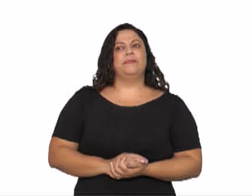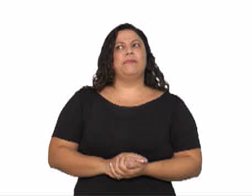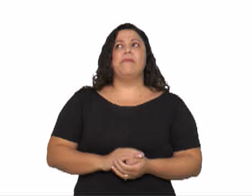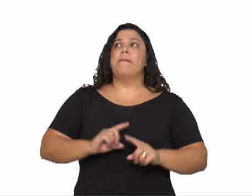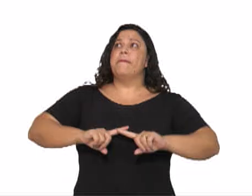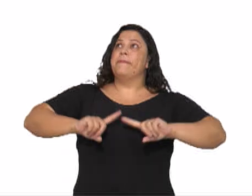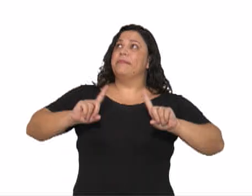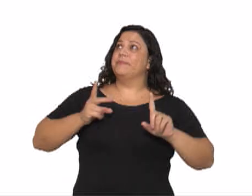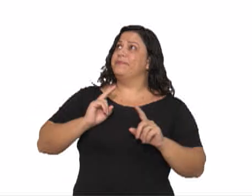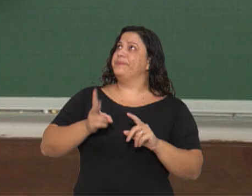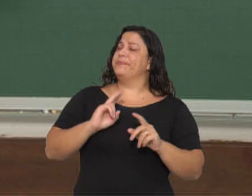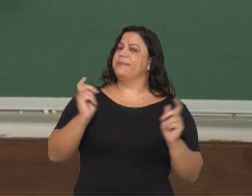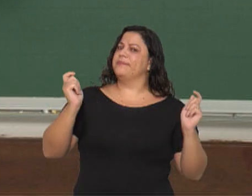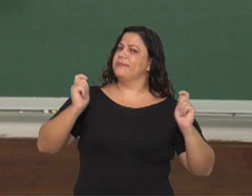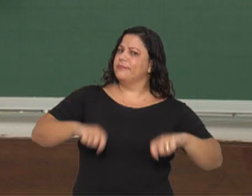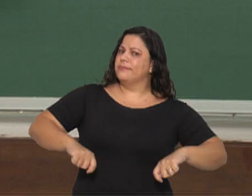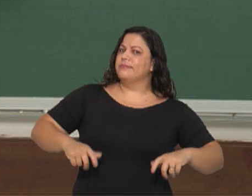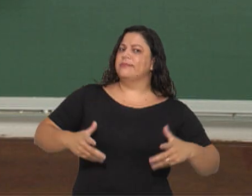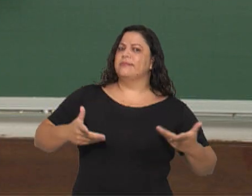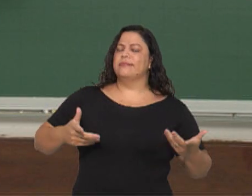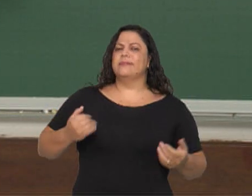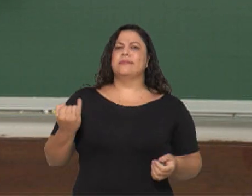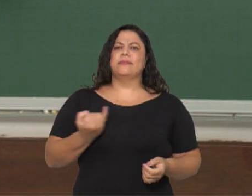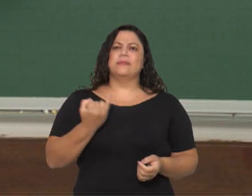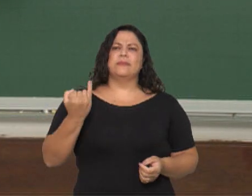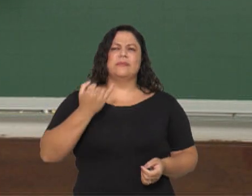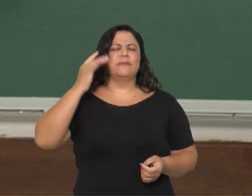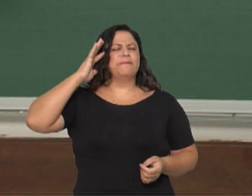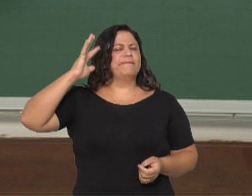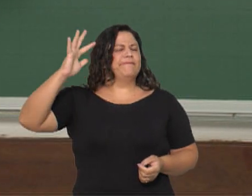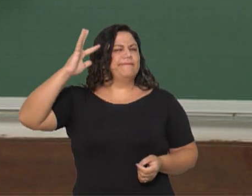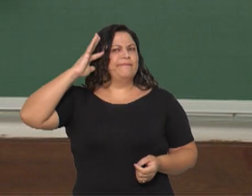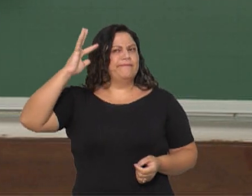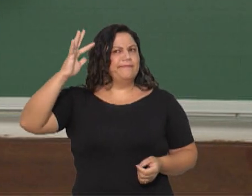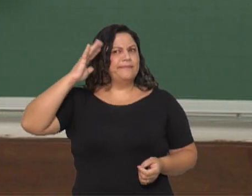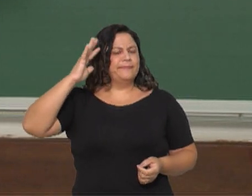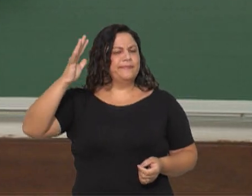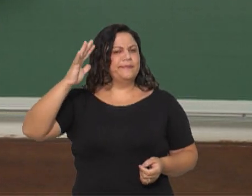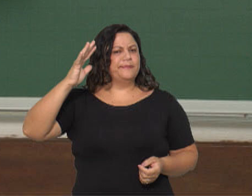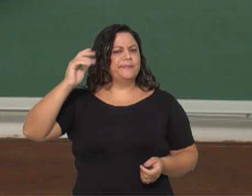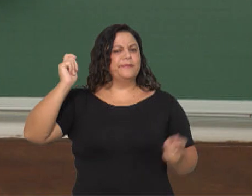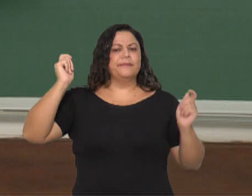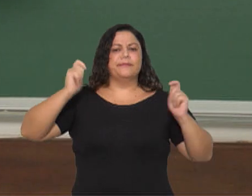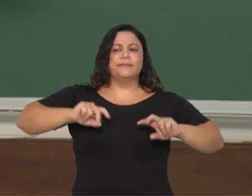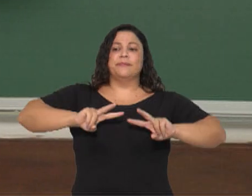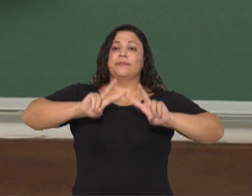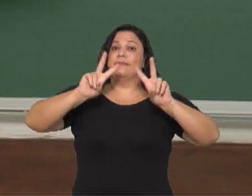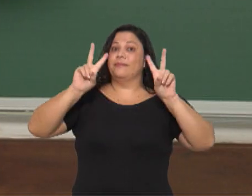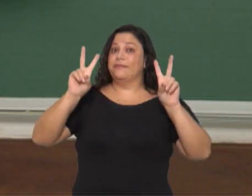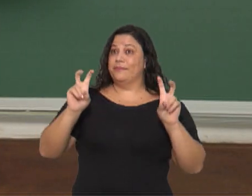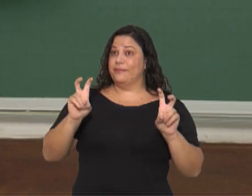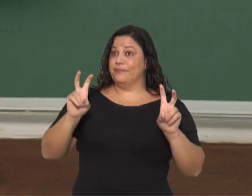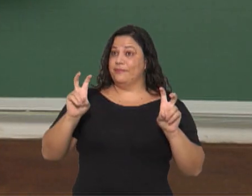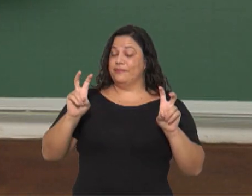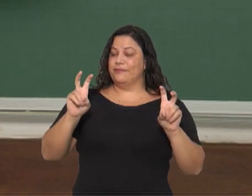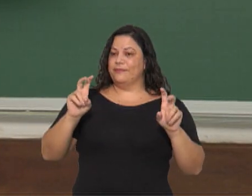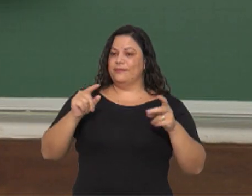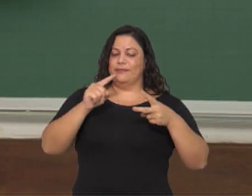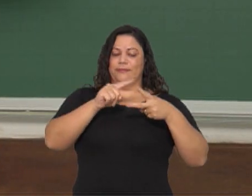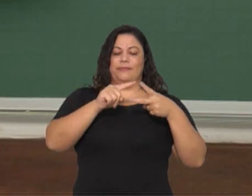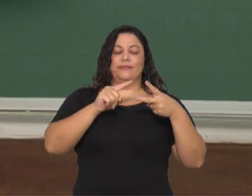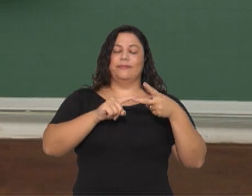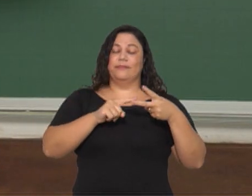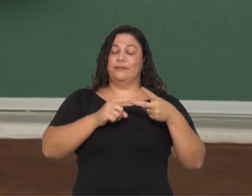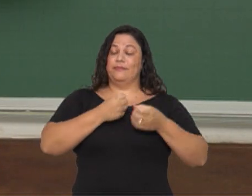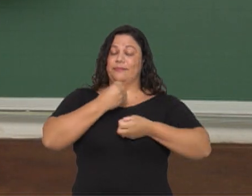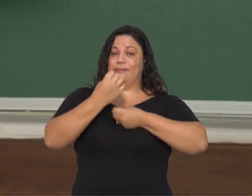possibilidade para todo. Então, são importantes reflexões para o tema específico de dos poemas que vamos a tratar em